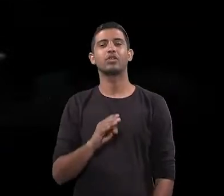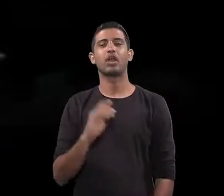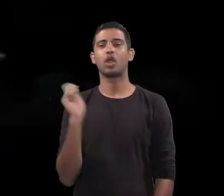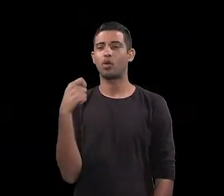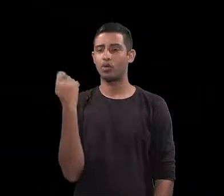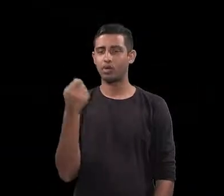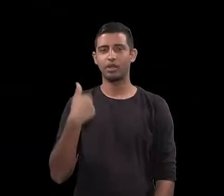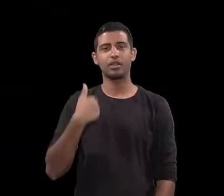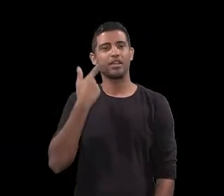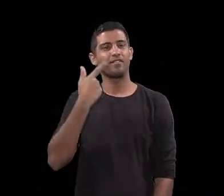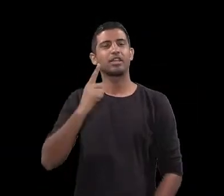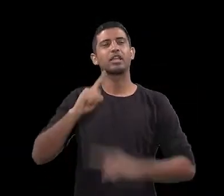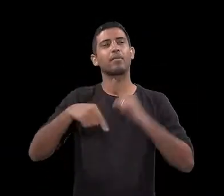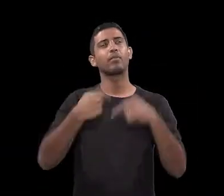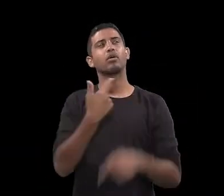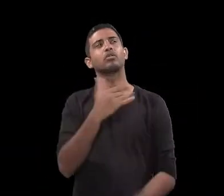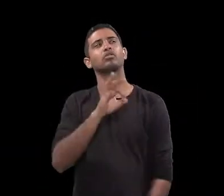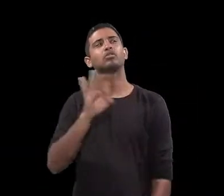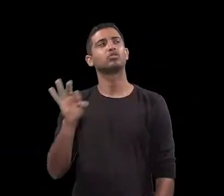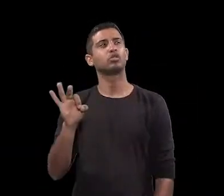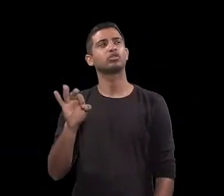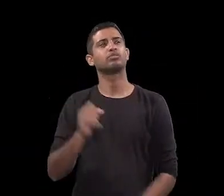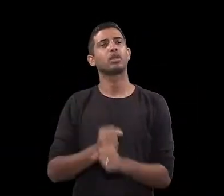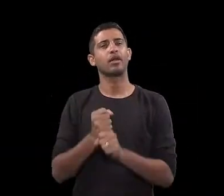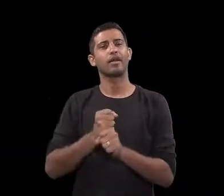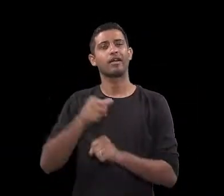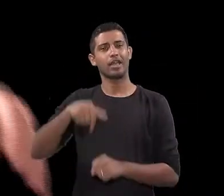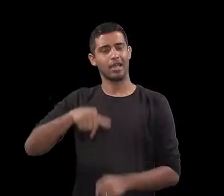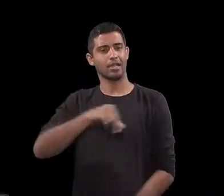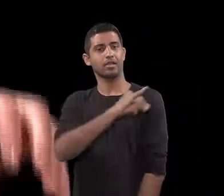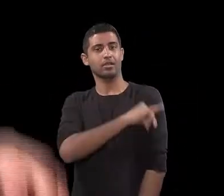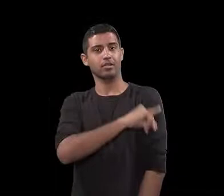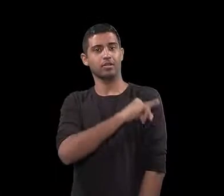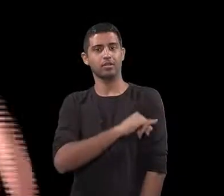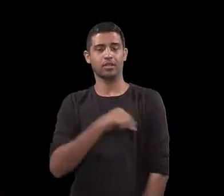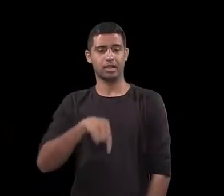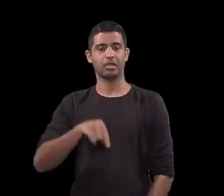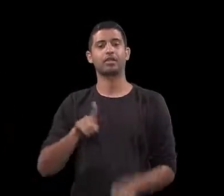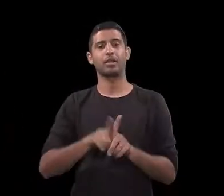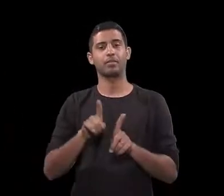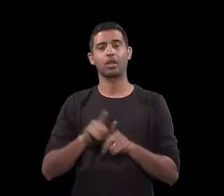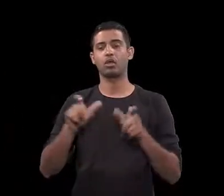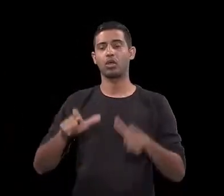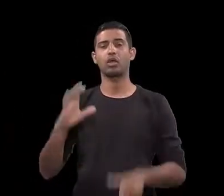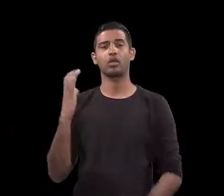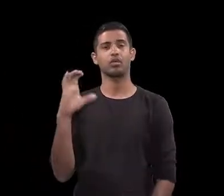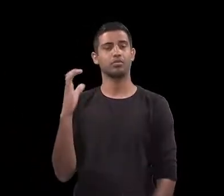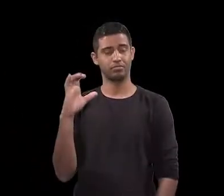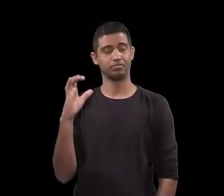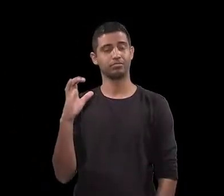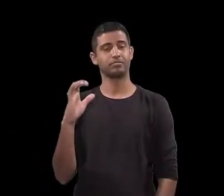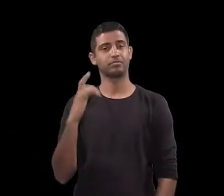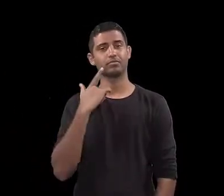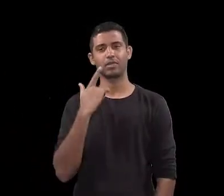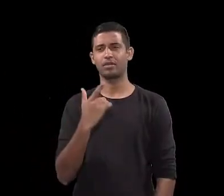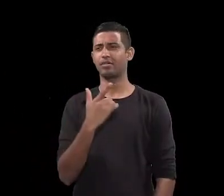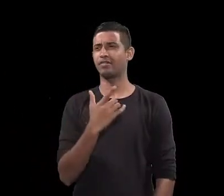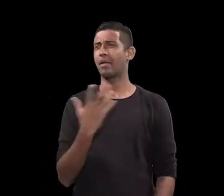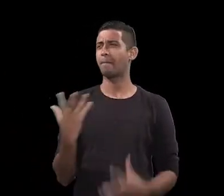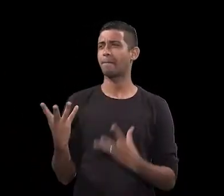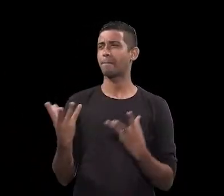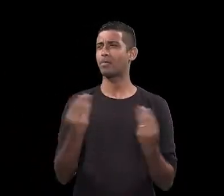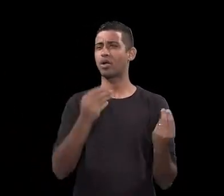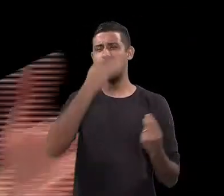Sul, e viajei para aqui. Passei ano 2000, primeiro dia do milênio, aqui em Rio de Janeiro, Copacabana, e